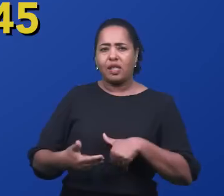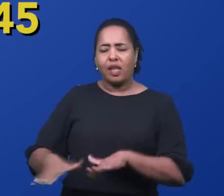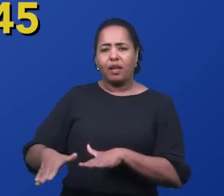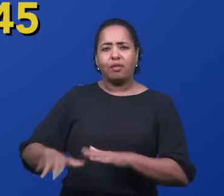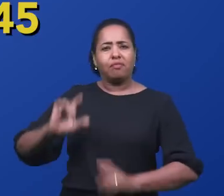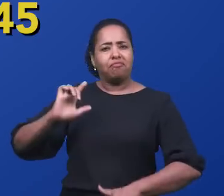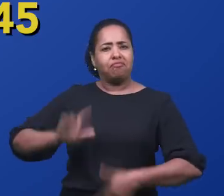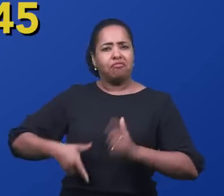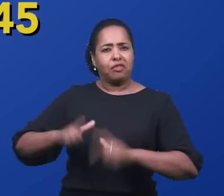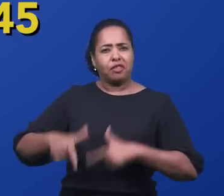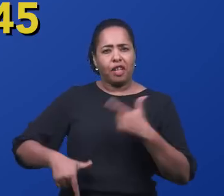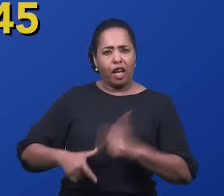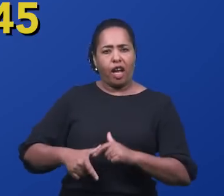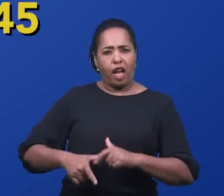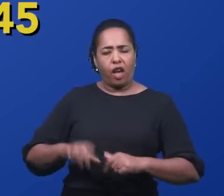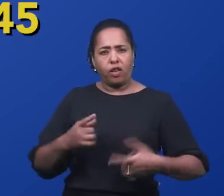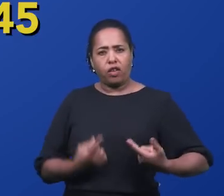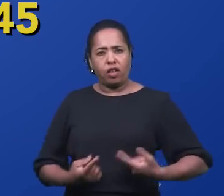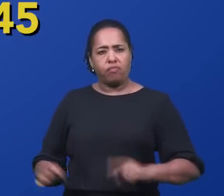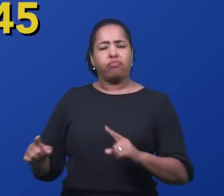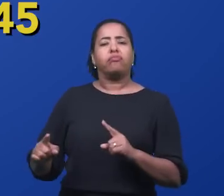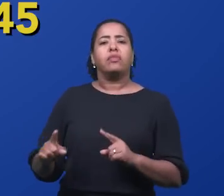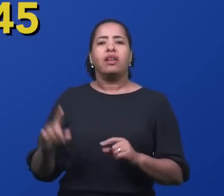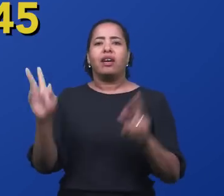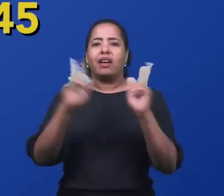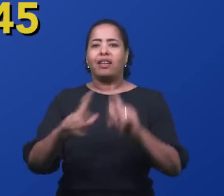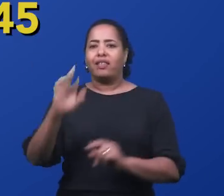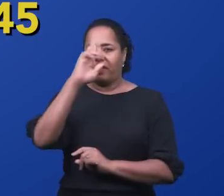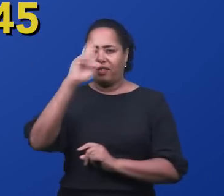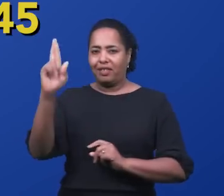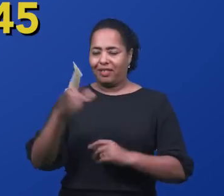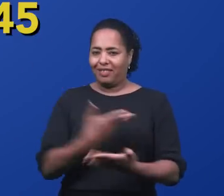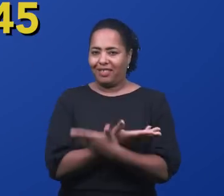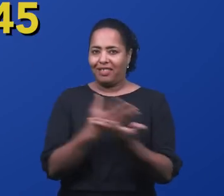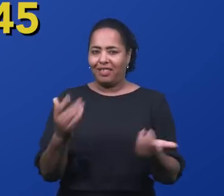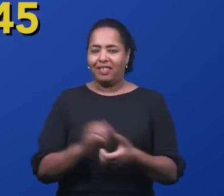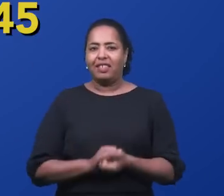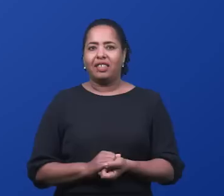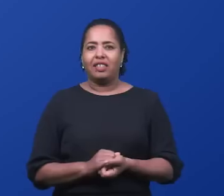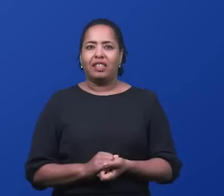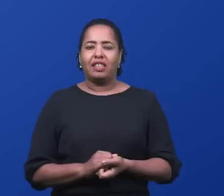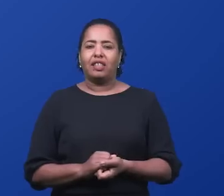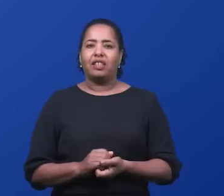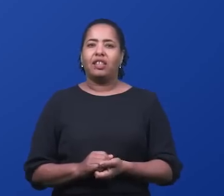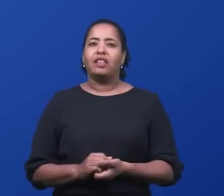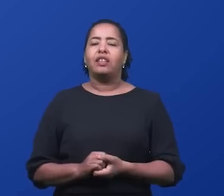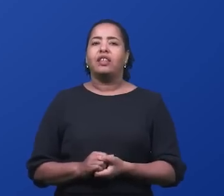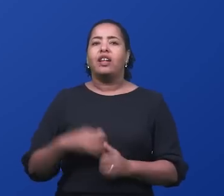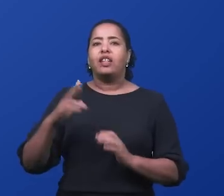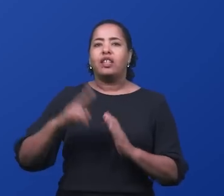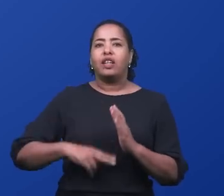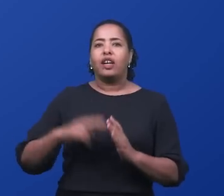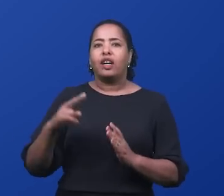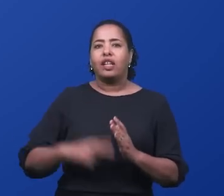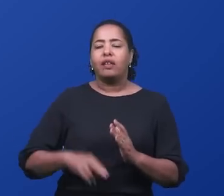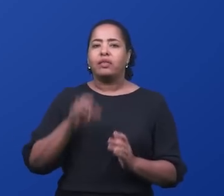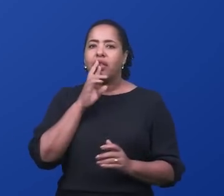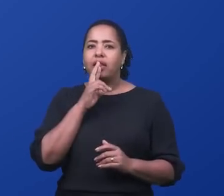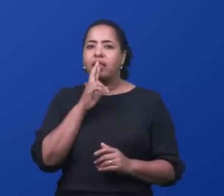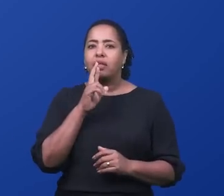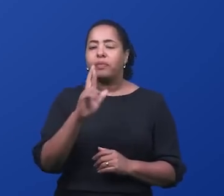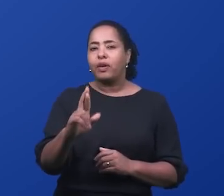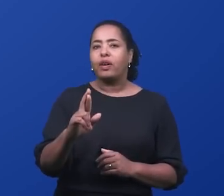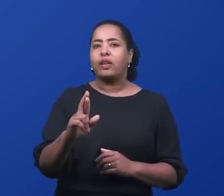exércitos de Israel, a quem tens enfrentado. A paz do Senhor Jesus a todos. Confiar no Senhor dos Exércitos. A